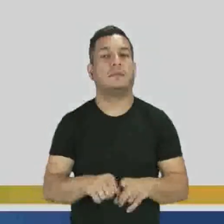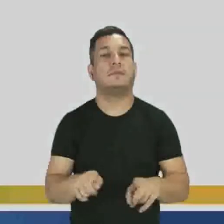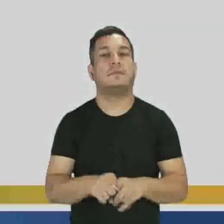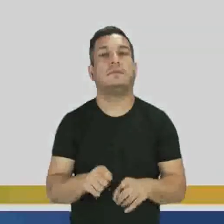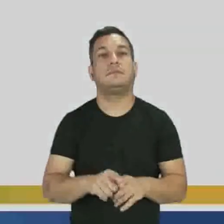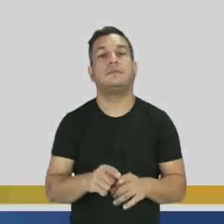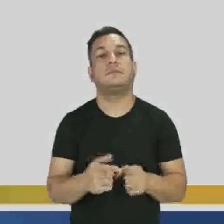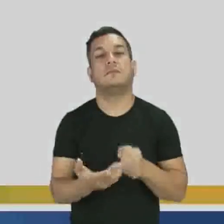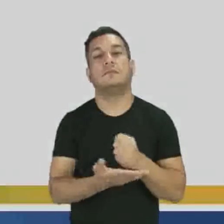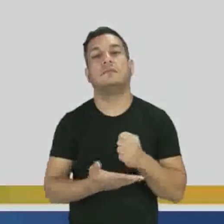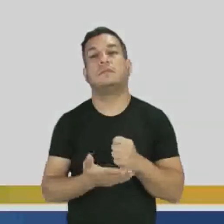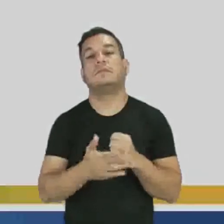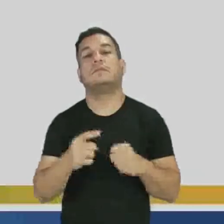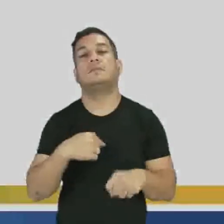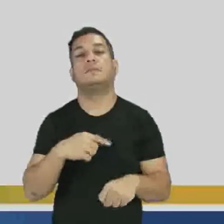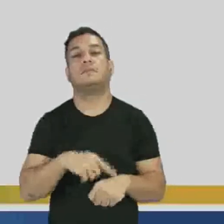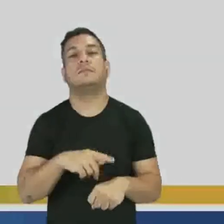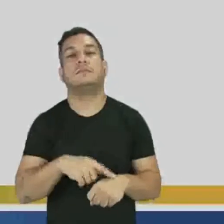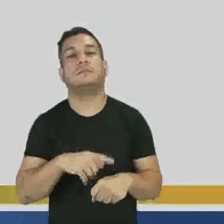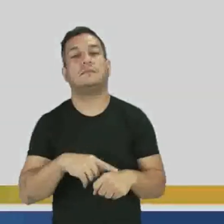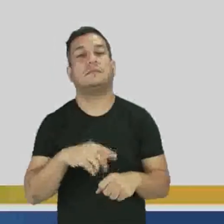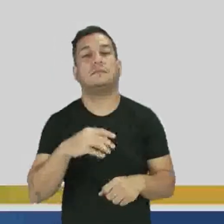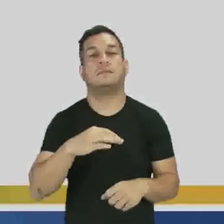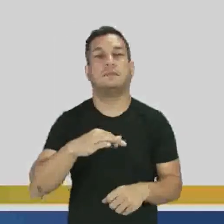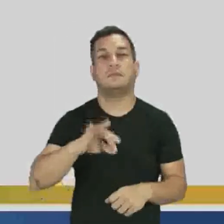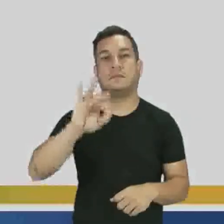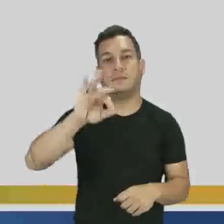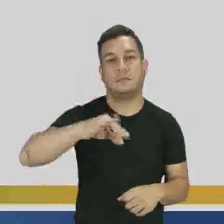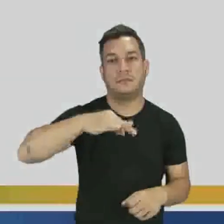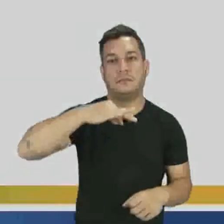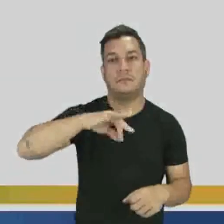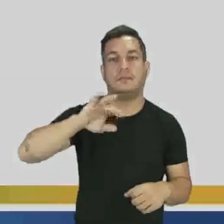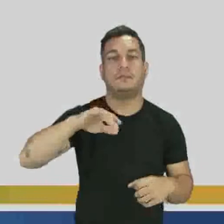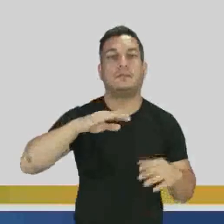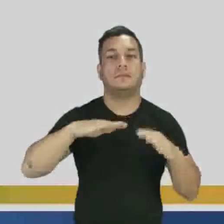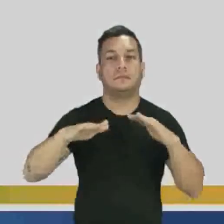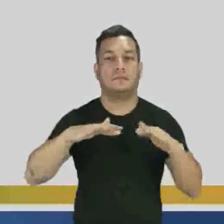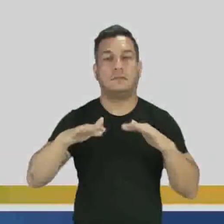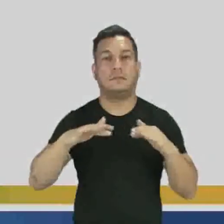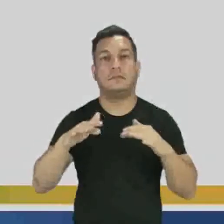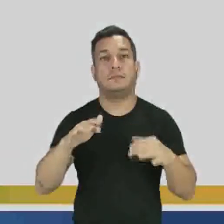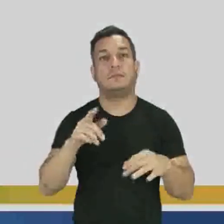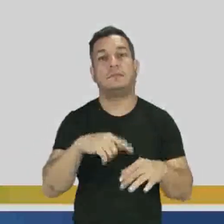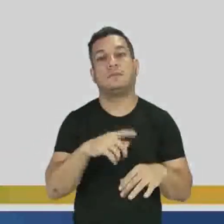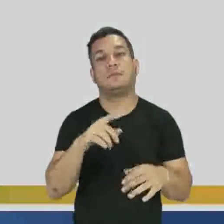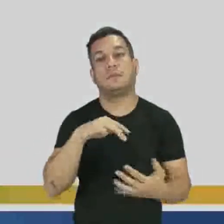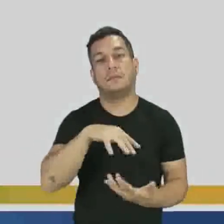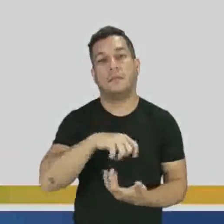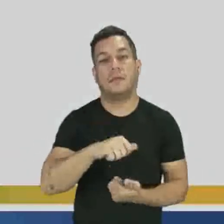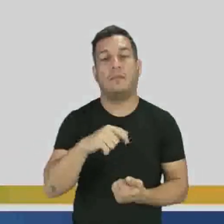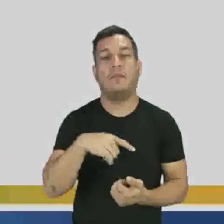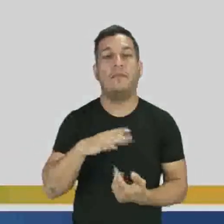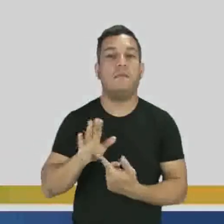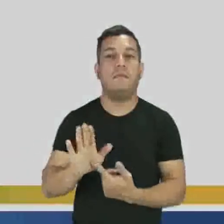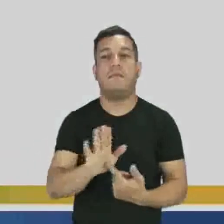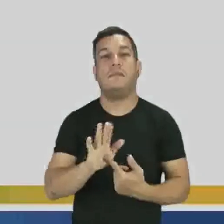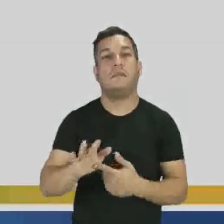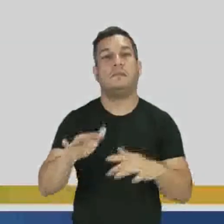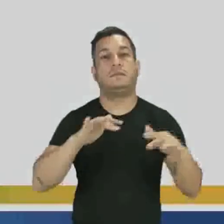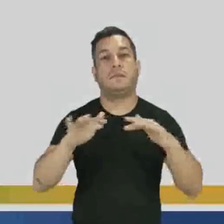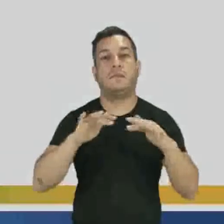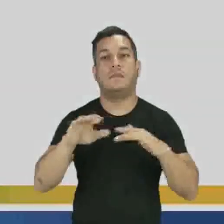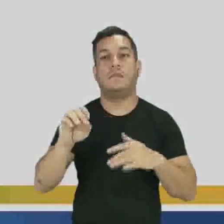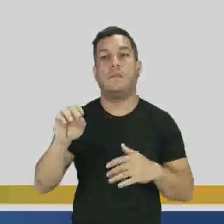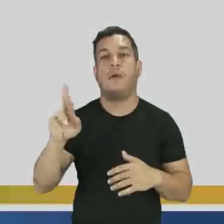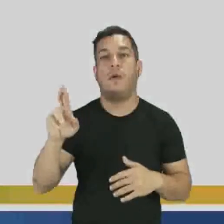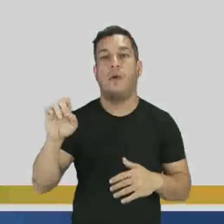a partir do momento em que esse pêndulo ia oscilando? À medida que a Terra realiza seu movimento de